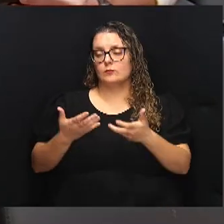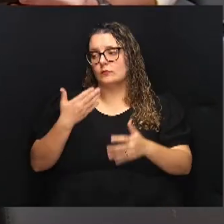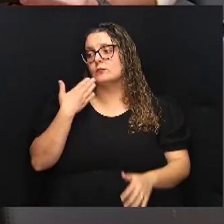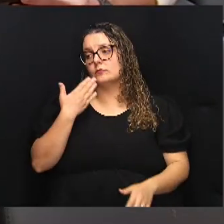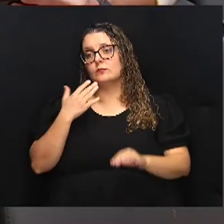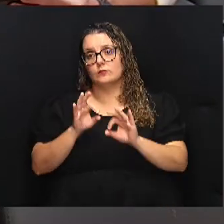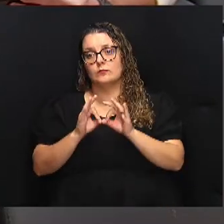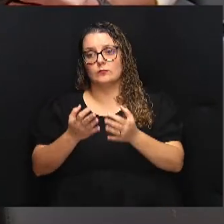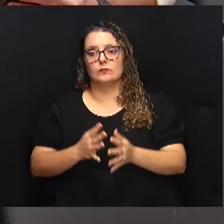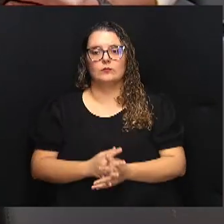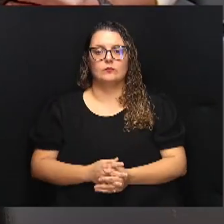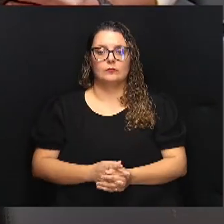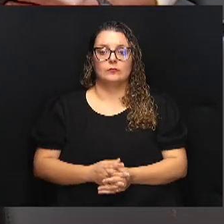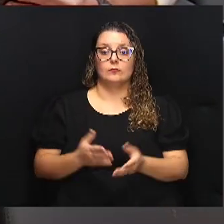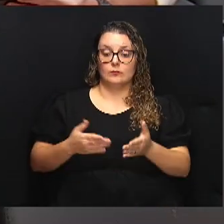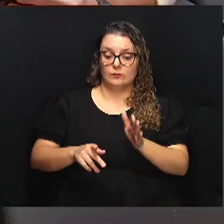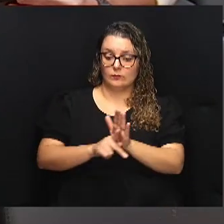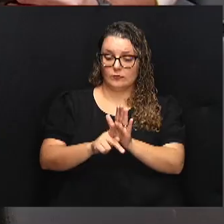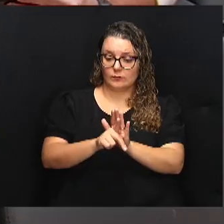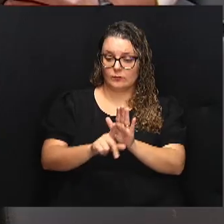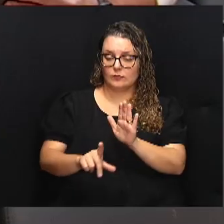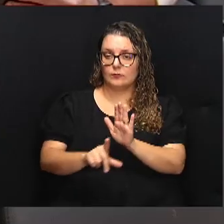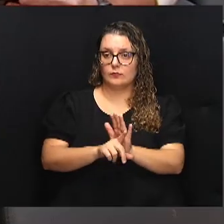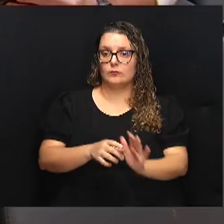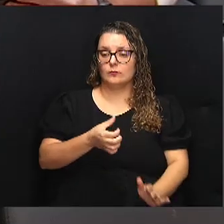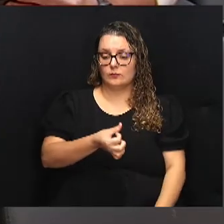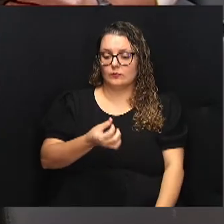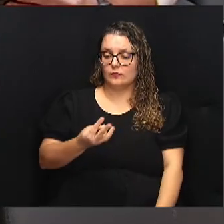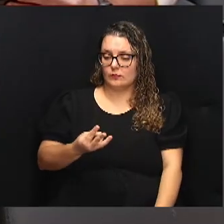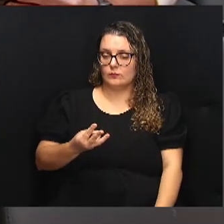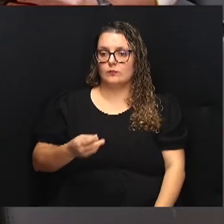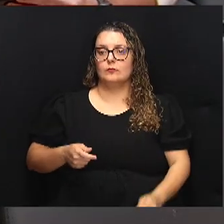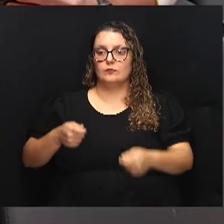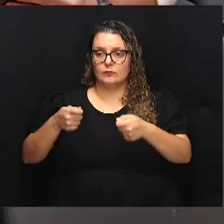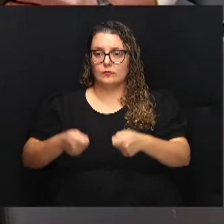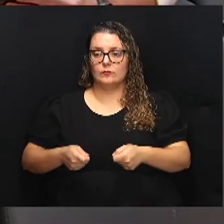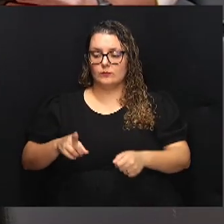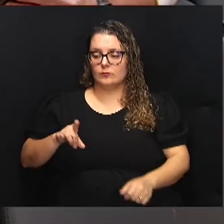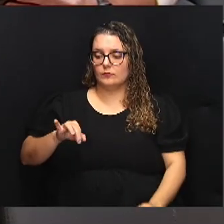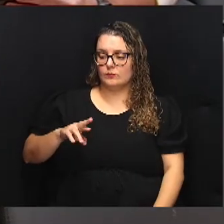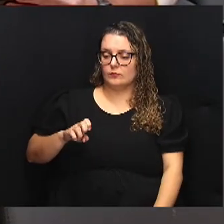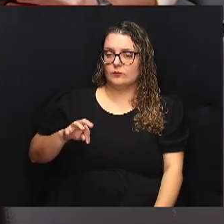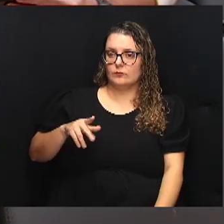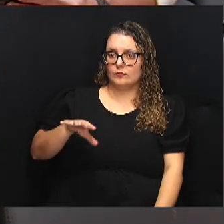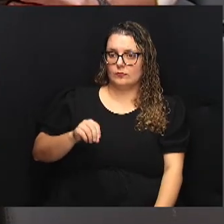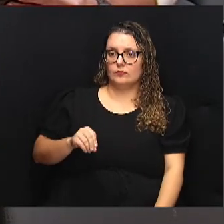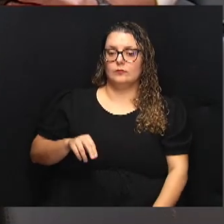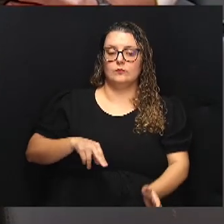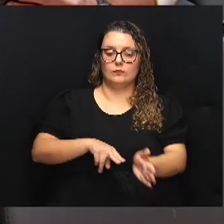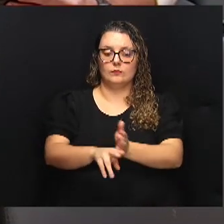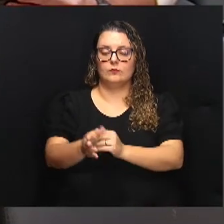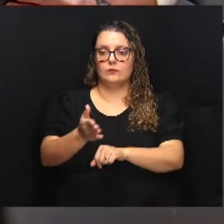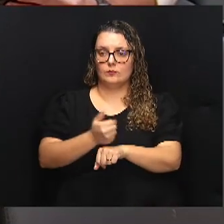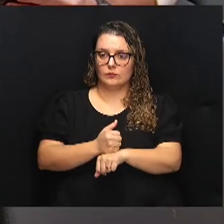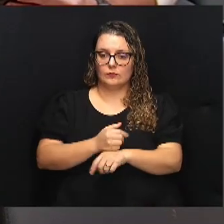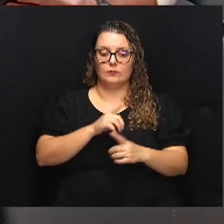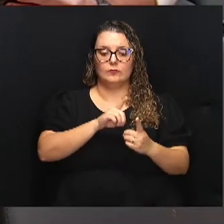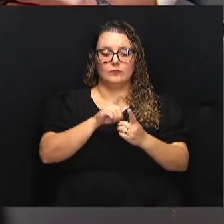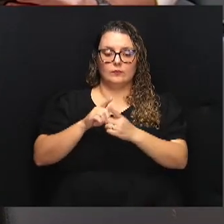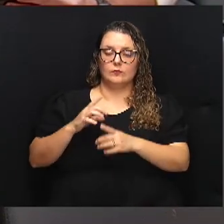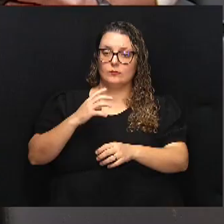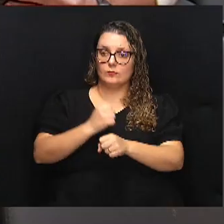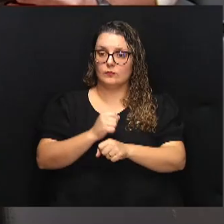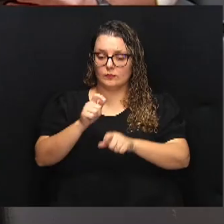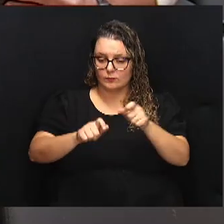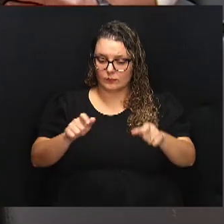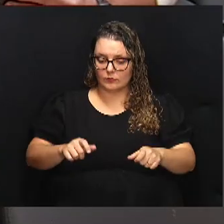família. Agora o projeto de lei número 63, que estabelece diretrizes para o diagnóstico precoce e atenção integral a pessoas